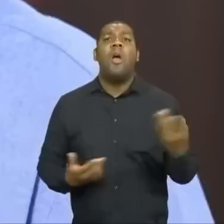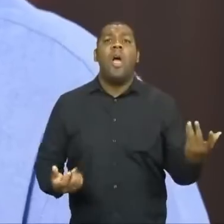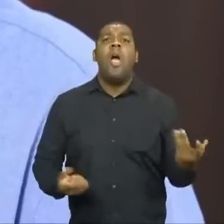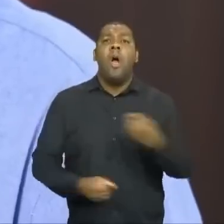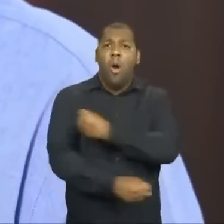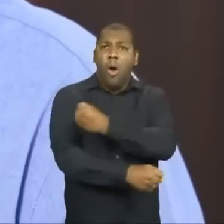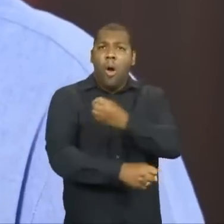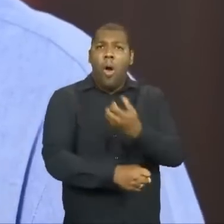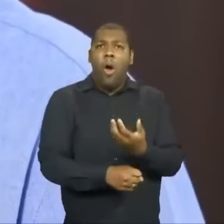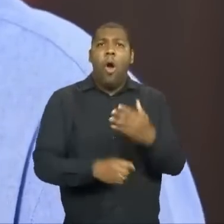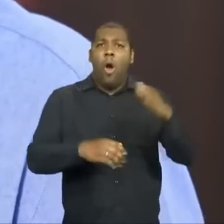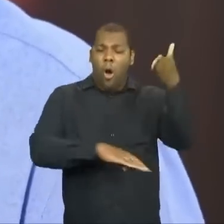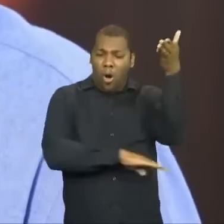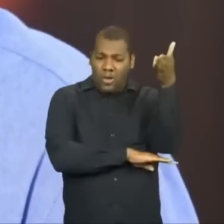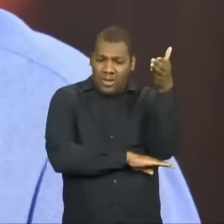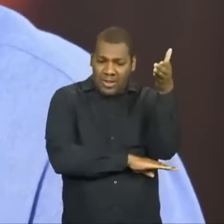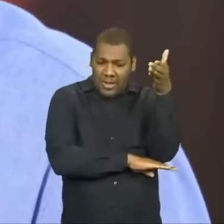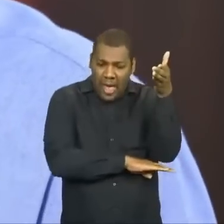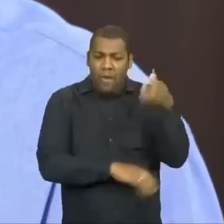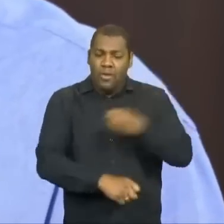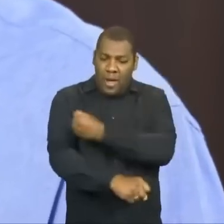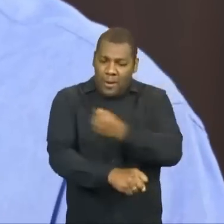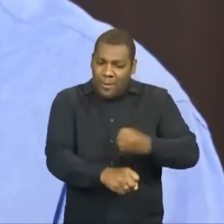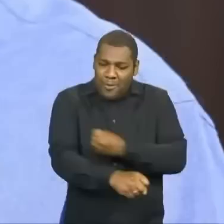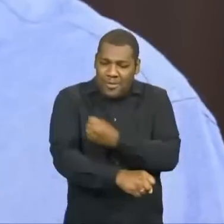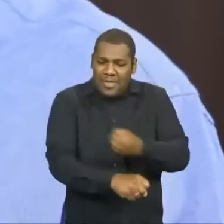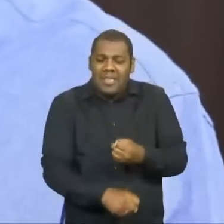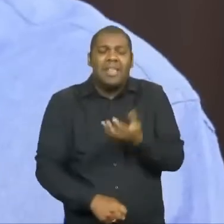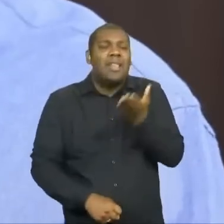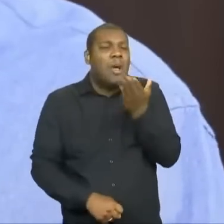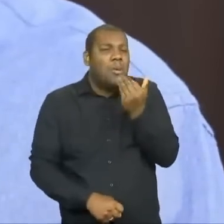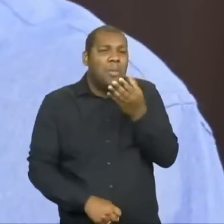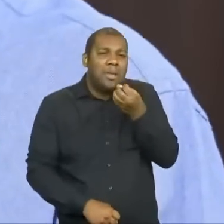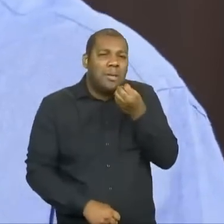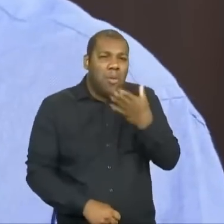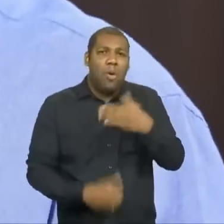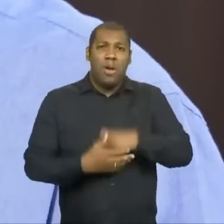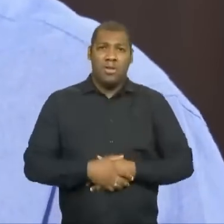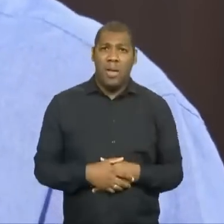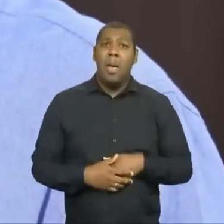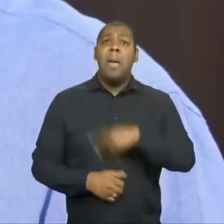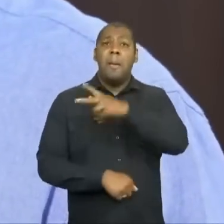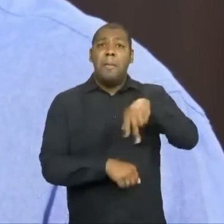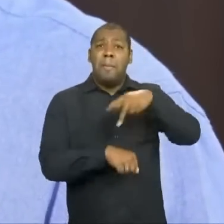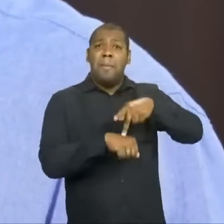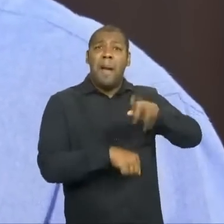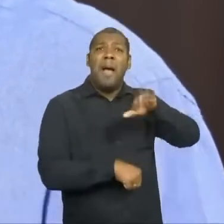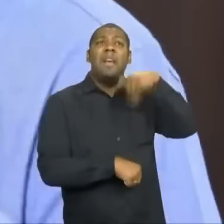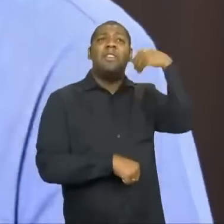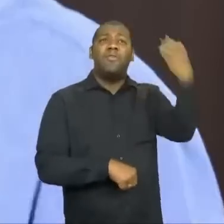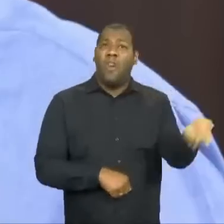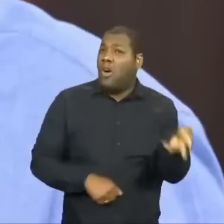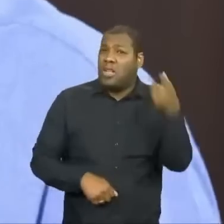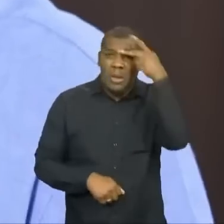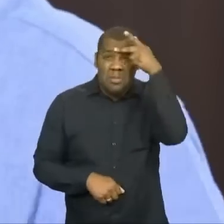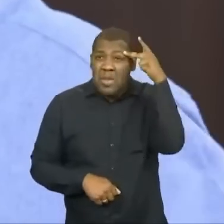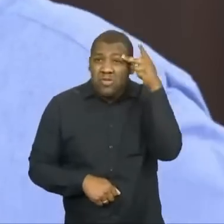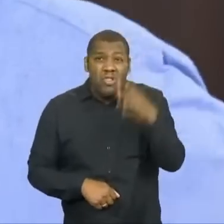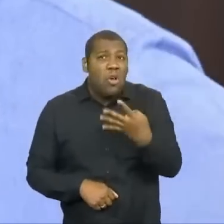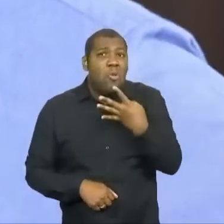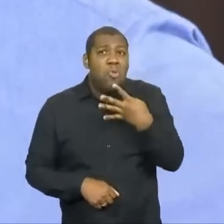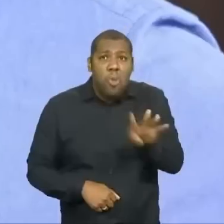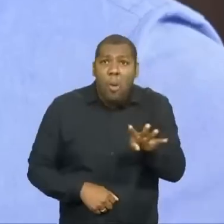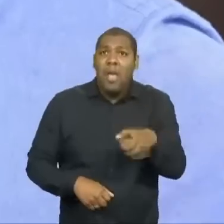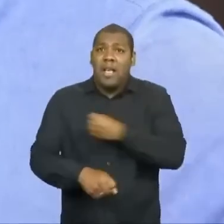O show é que as pessoas não sabem a riqueza da culinária desse país. Se você for a um estado como o Pará, a riqueza culinária